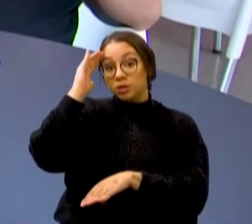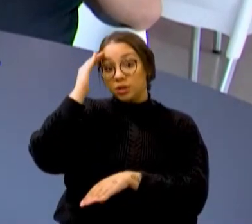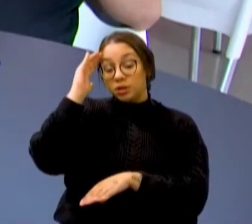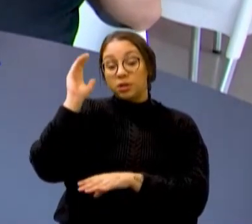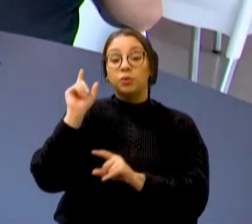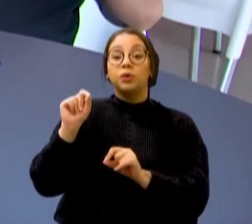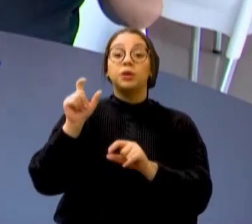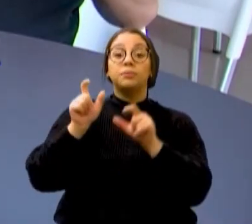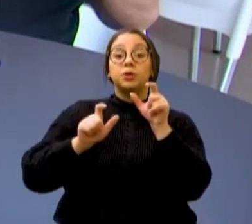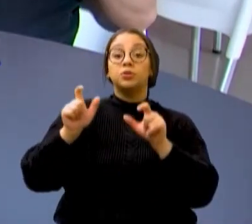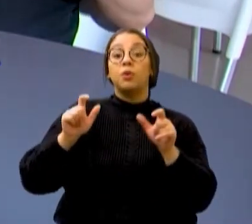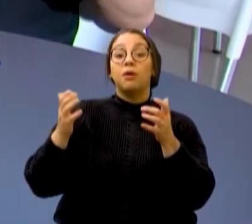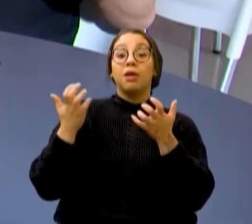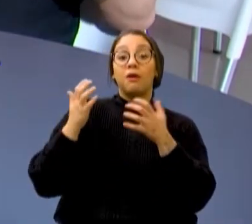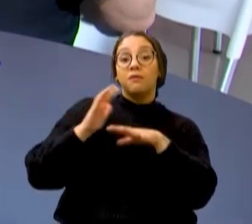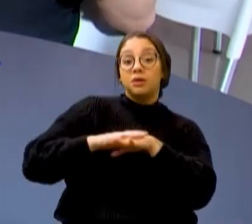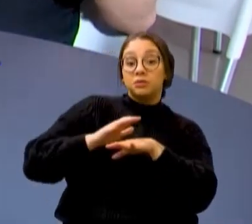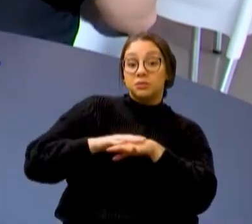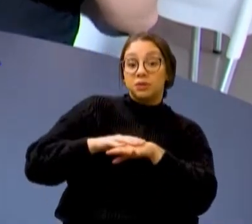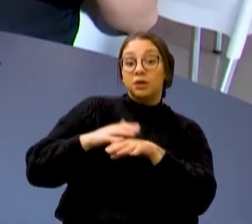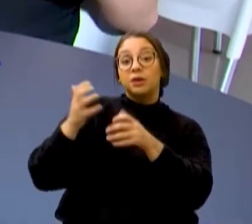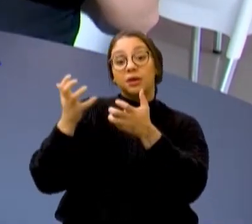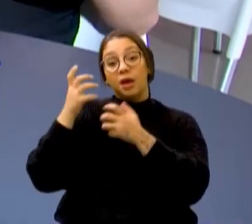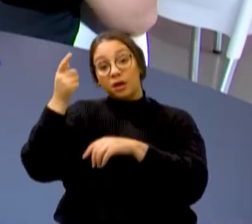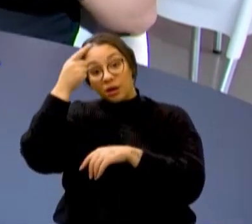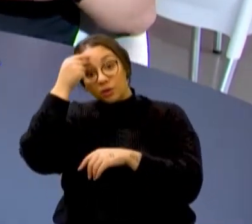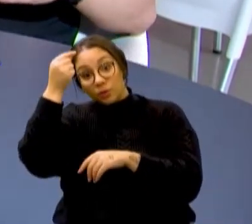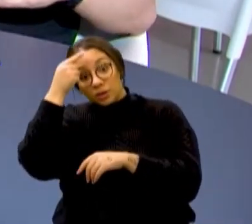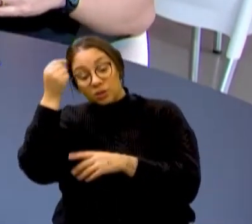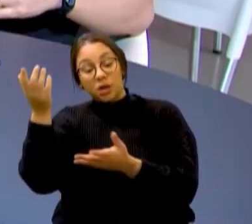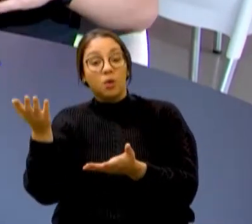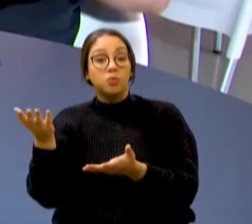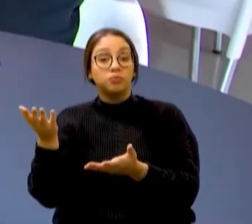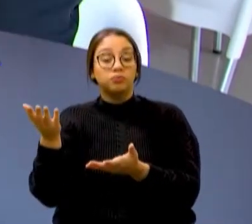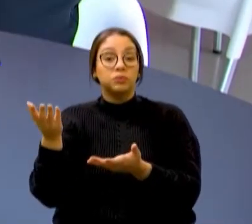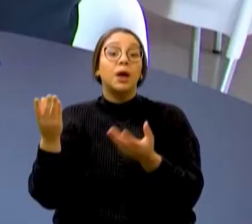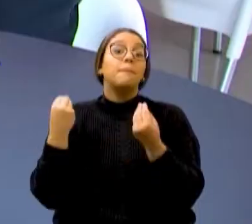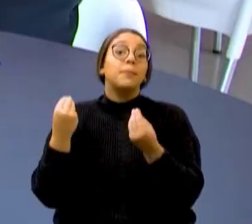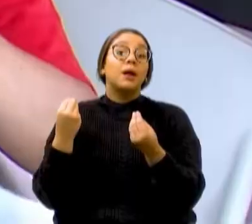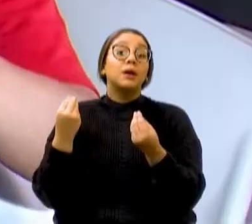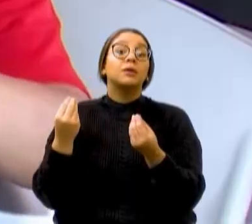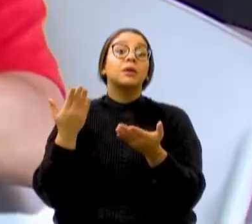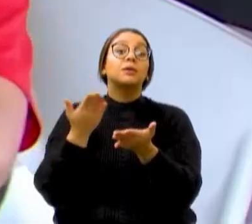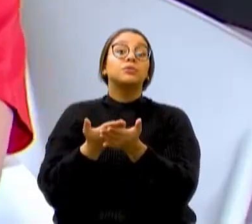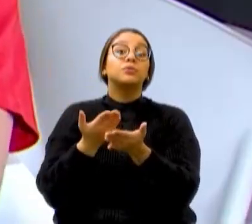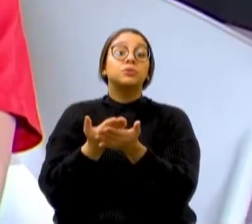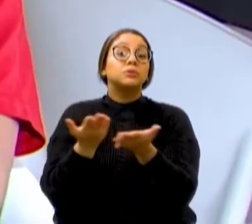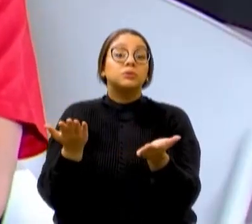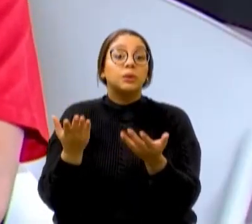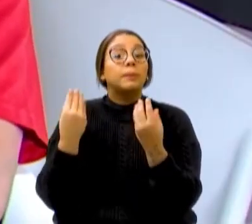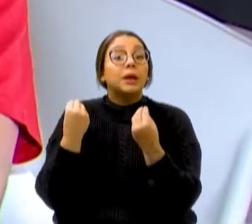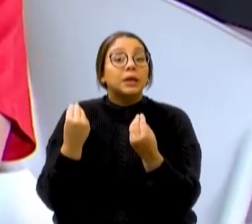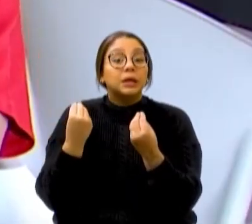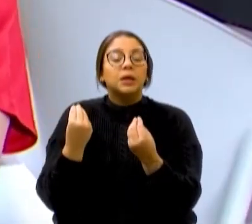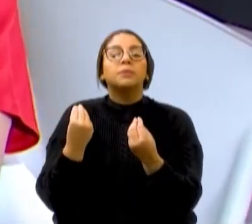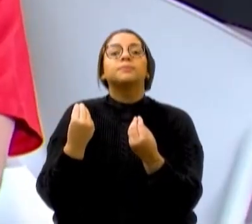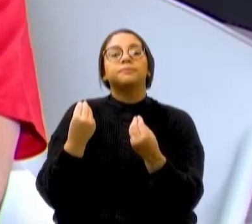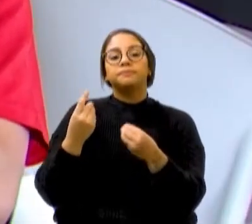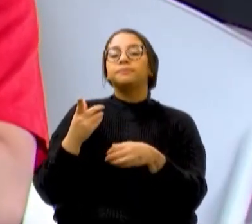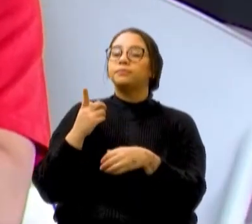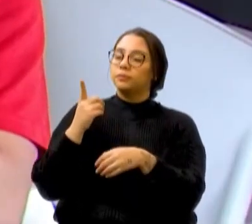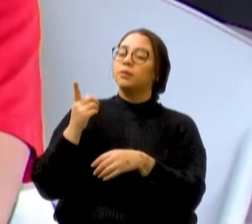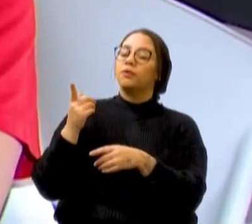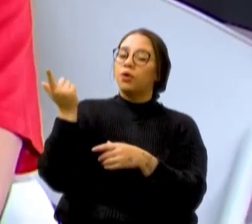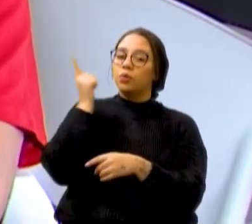importante entender o que a pessoa quer fazer, se ela quer fazer uma graduação, para que ela está estudando. O para